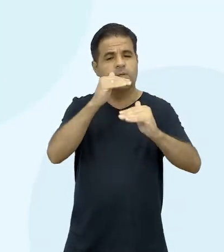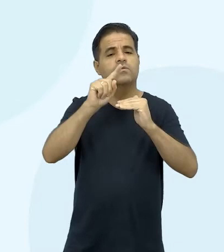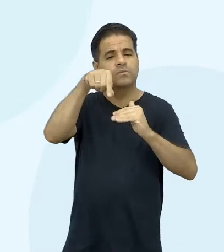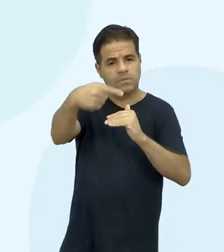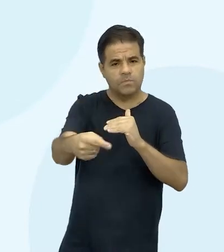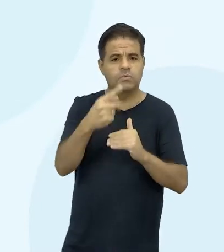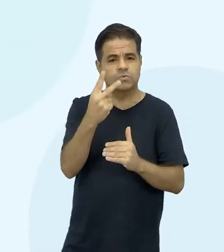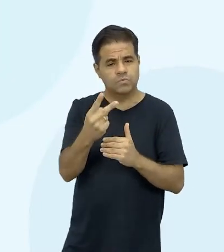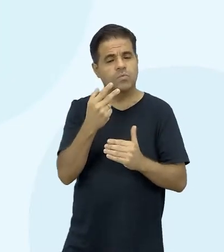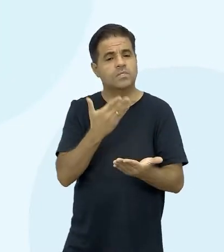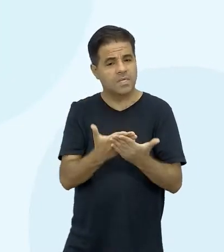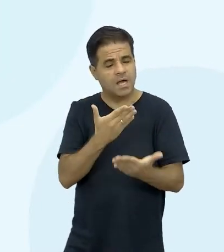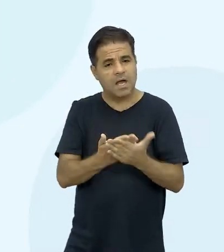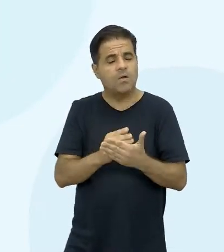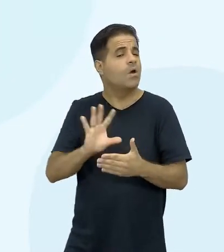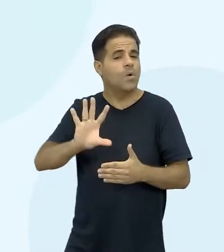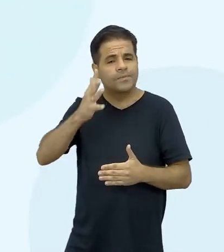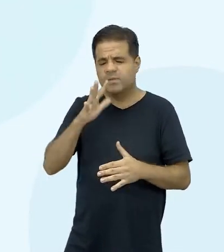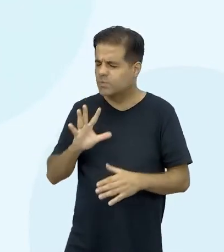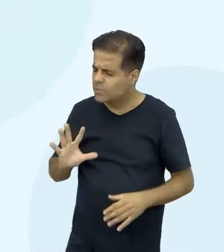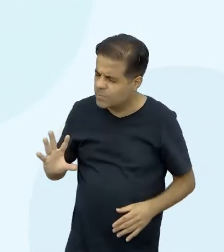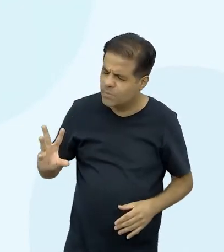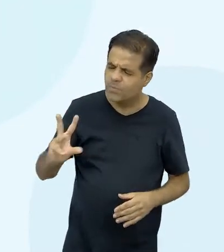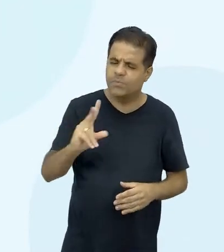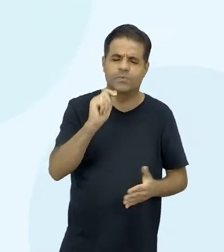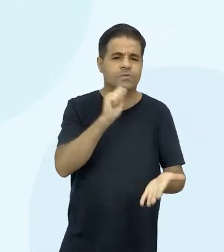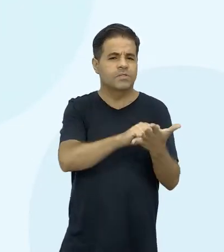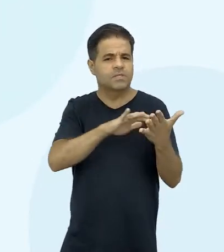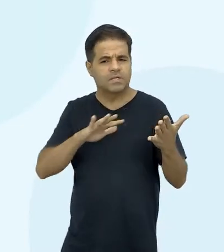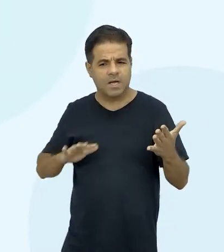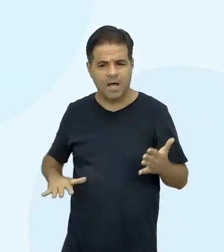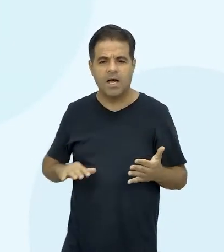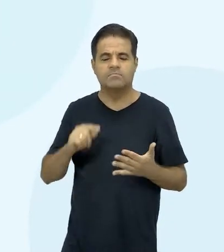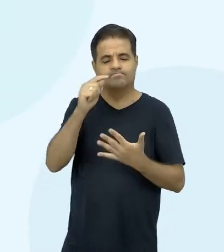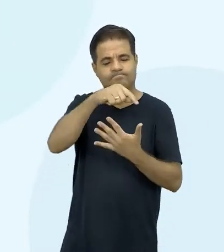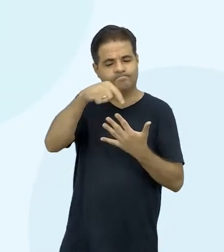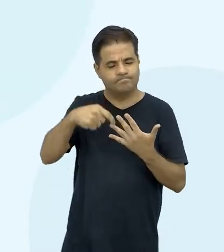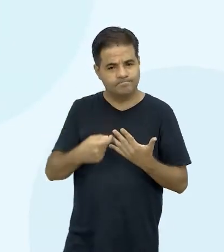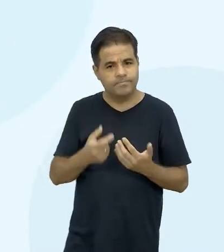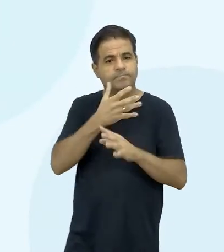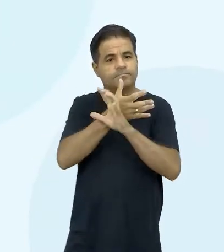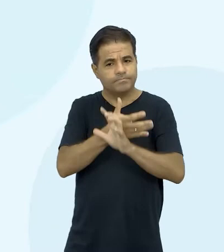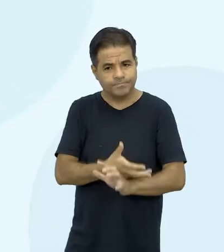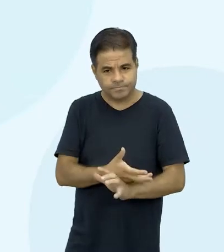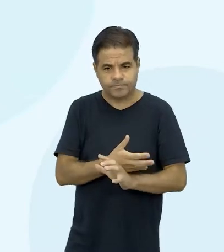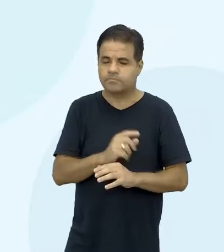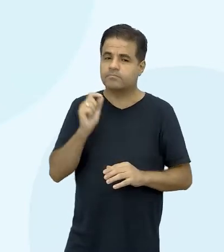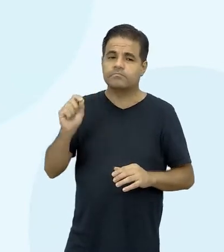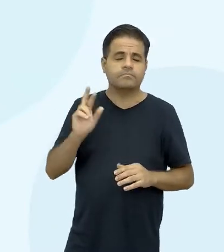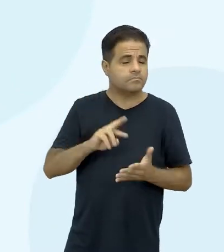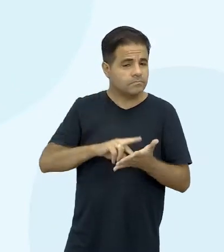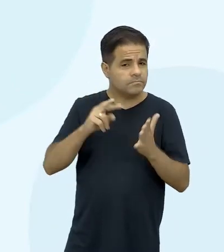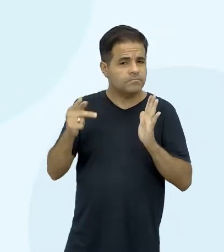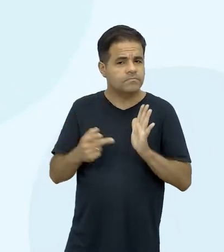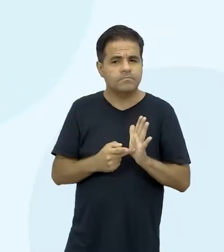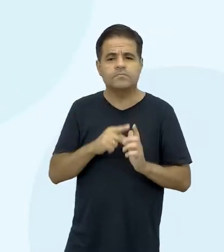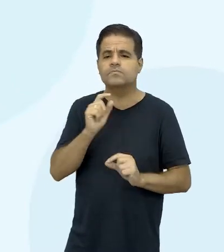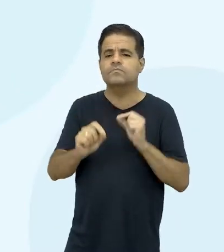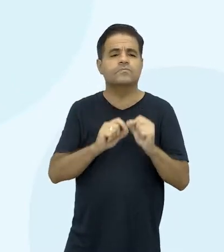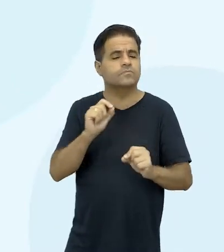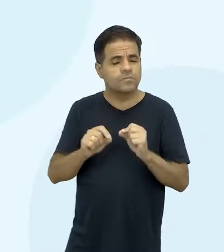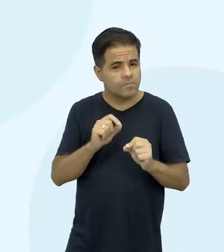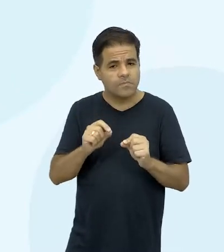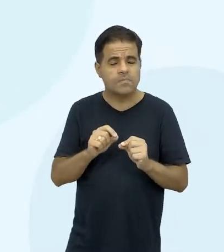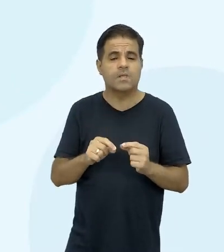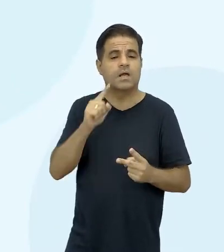depois 2 aulas, isso vai acontecer para todas as atividades desse componente, tá joia? O que isso significa? Significa o